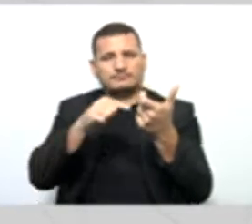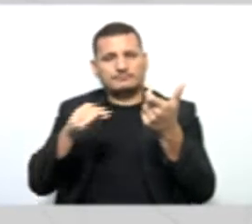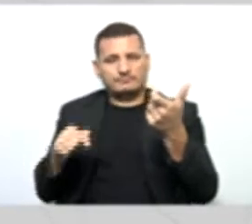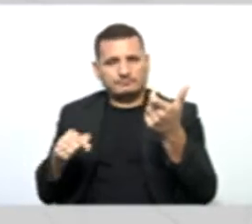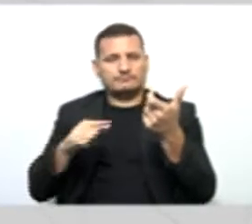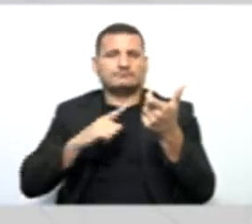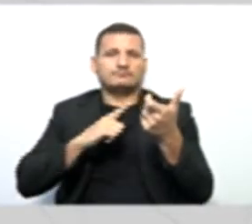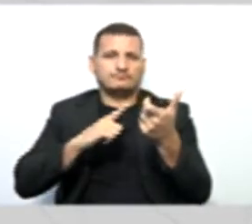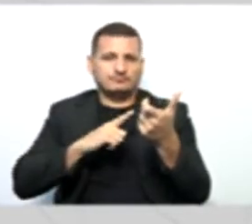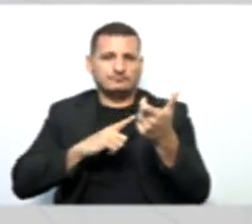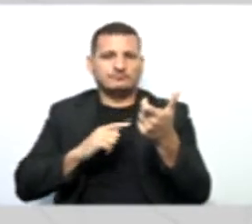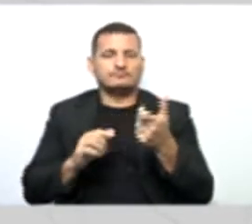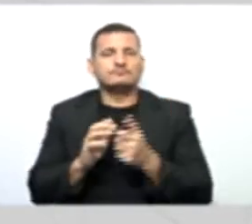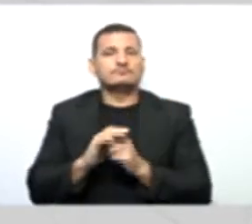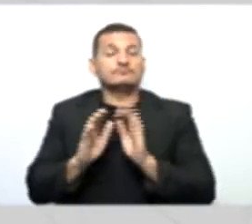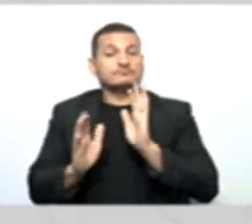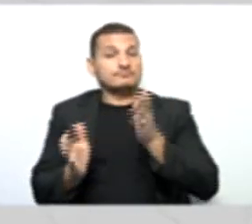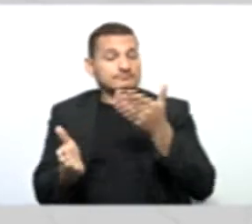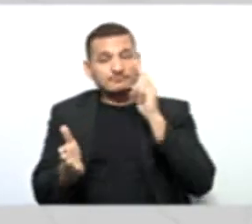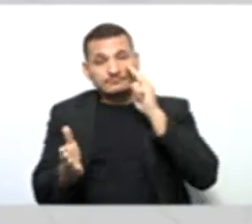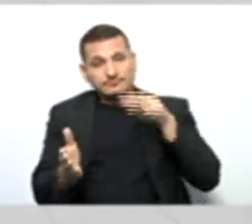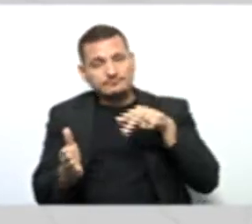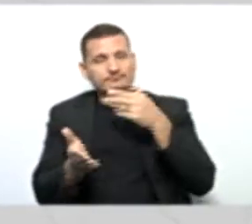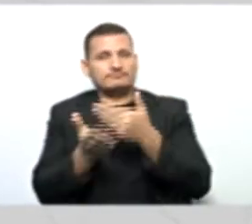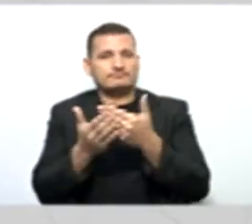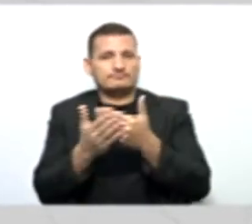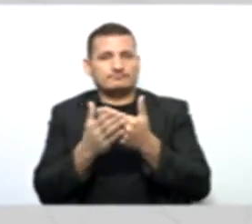Ok? E nós vimos na aula passada